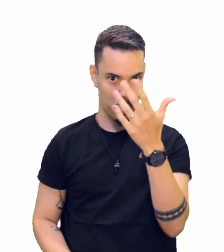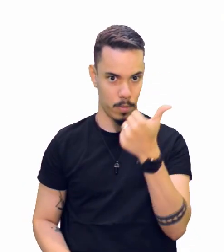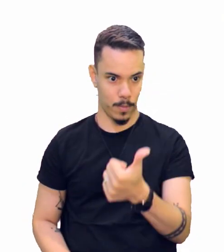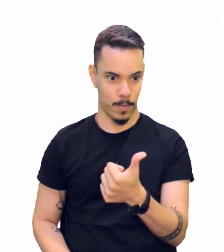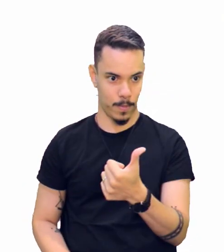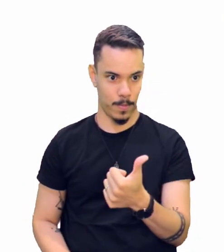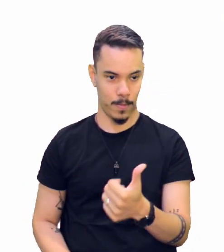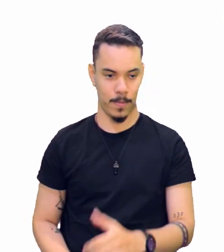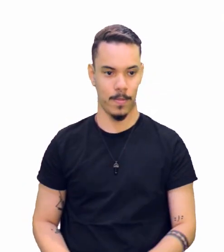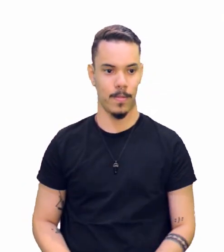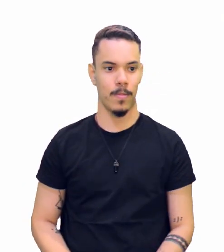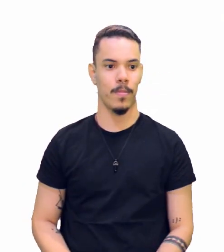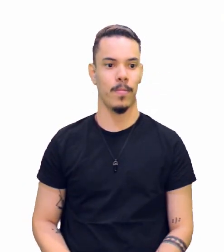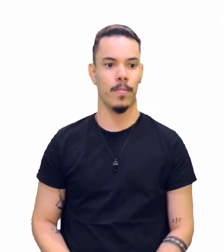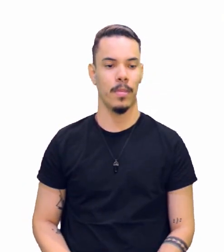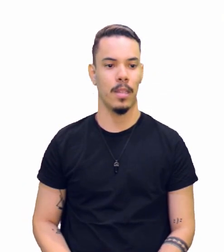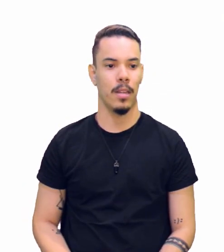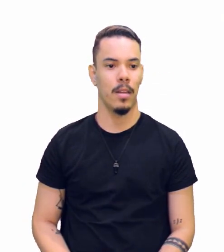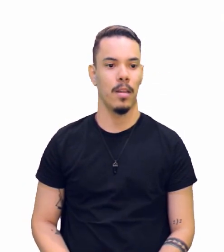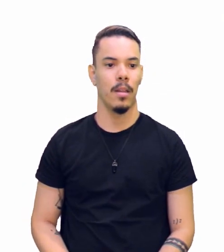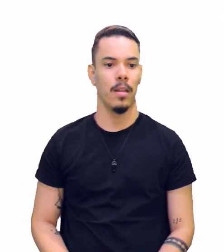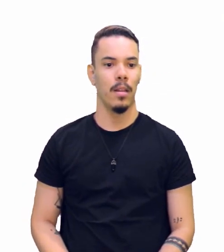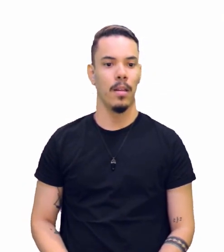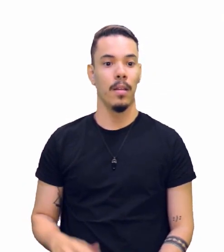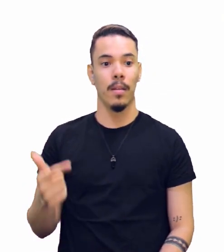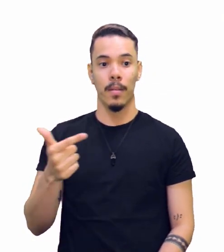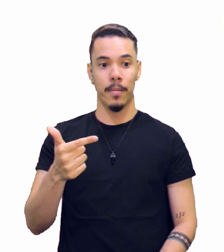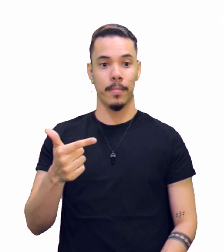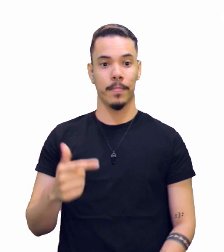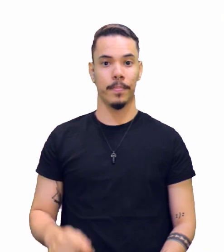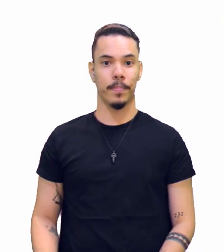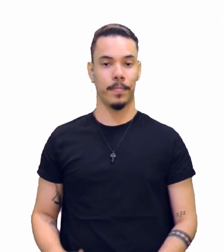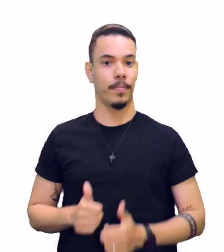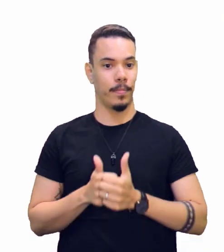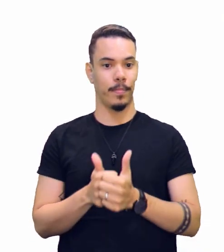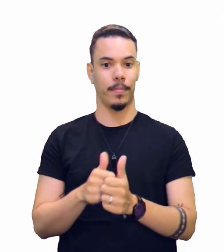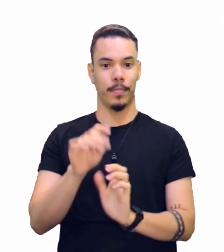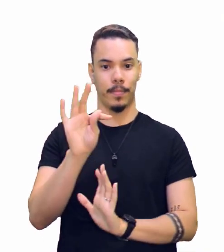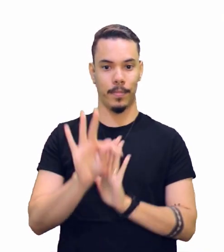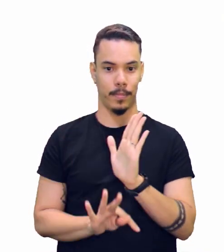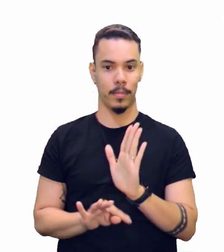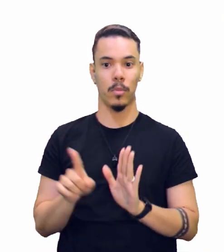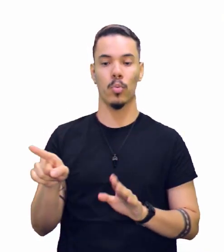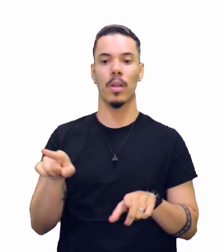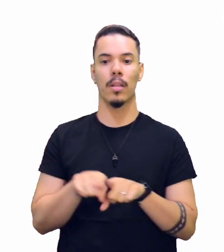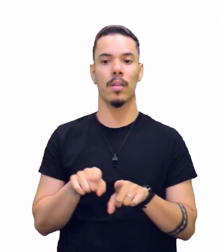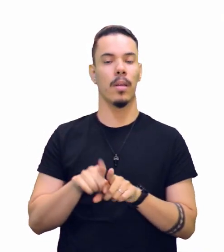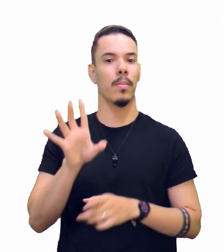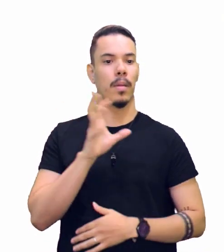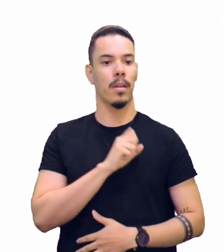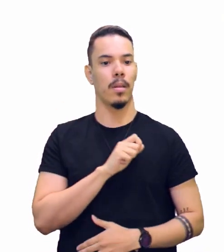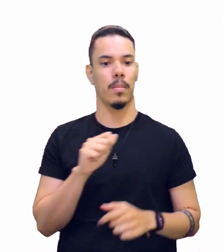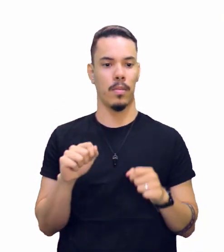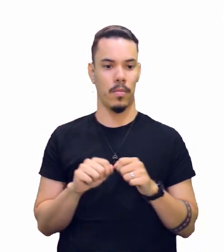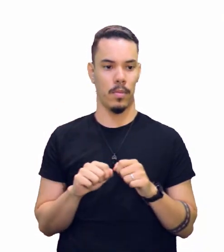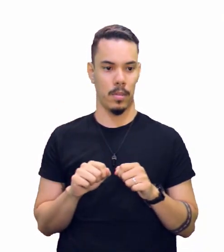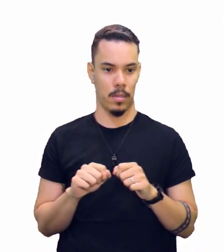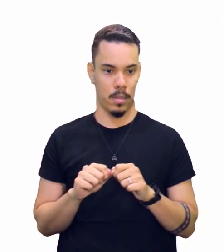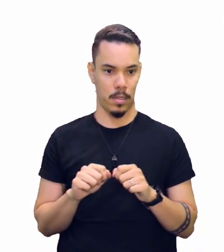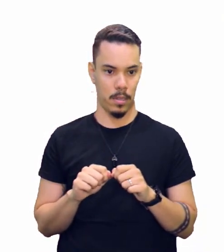concorda letra A beleza na dois de acordo com o texto o que ele também ama fazer